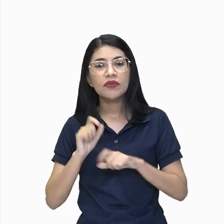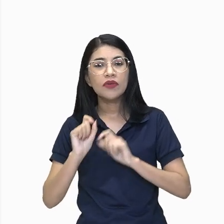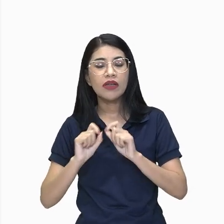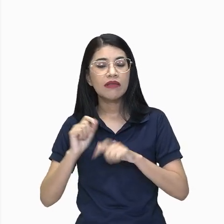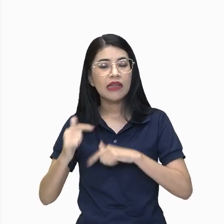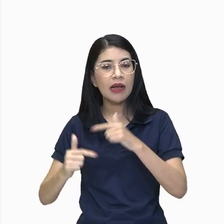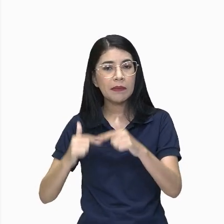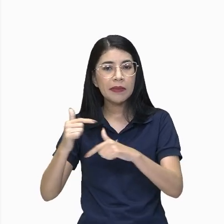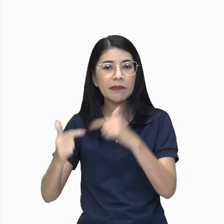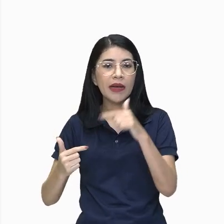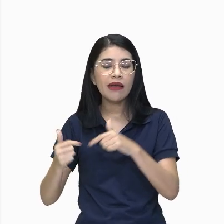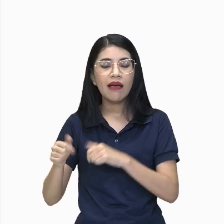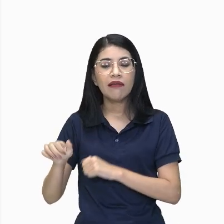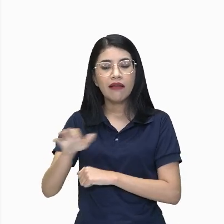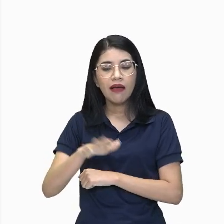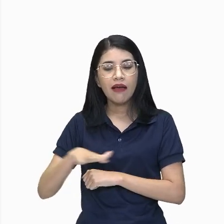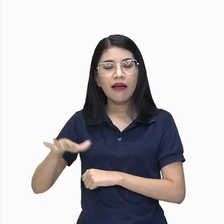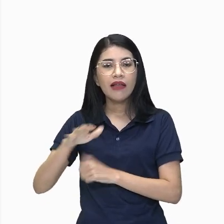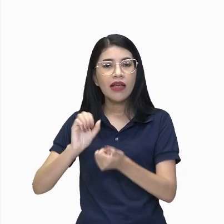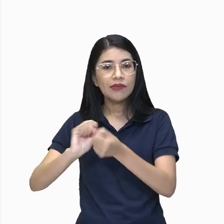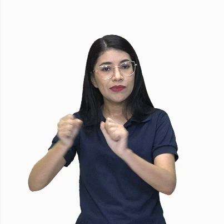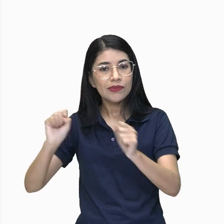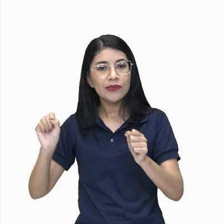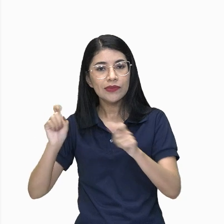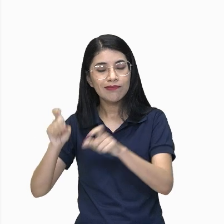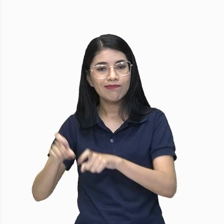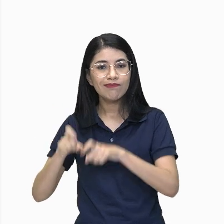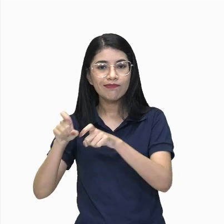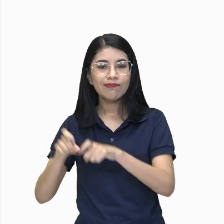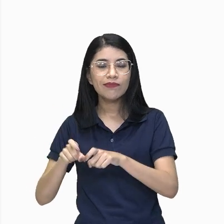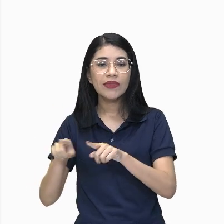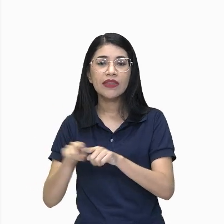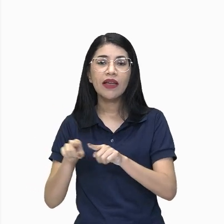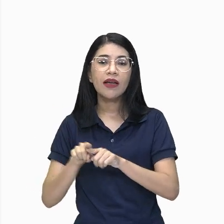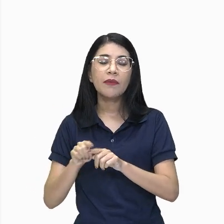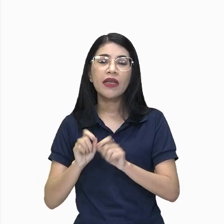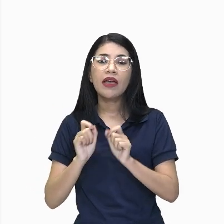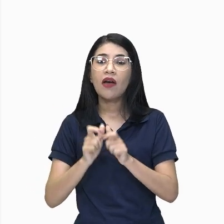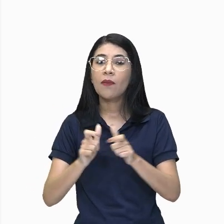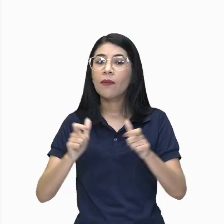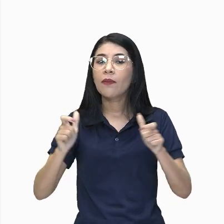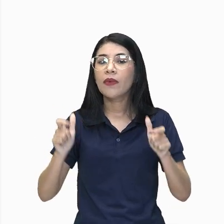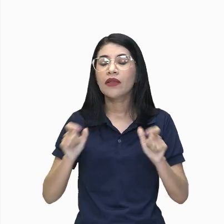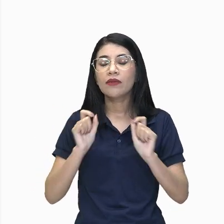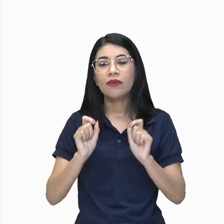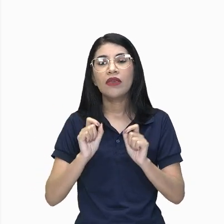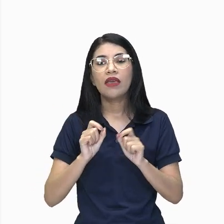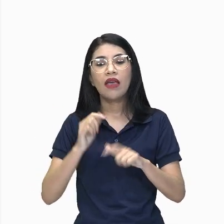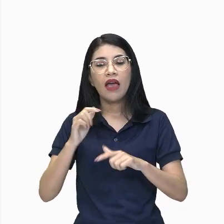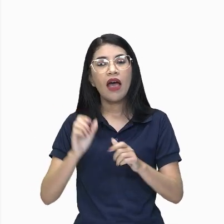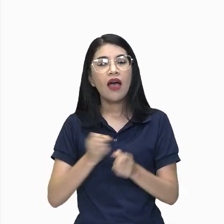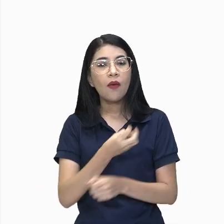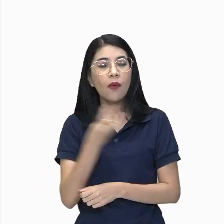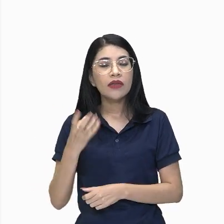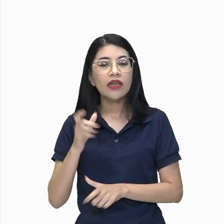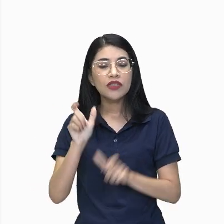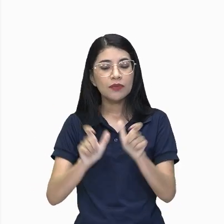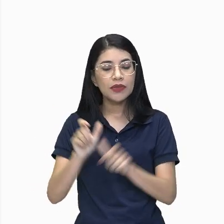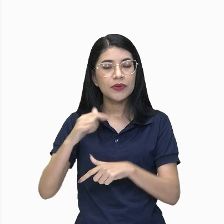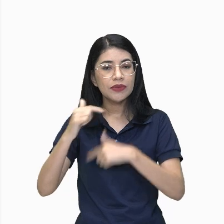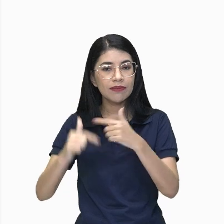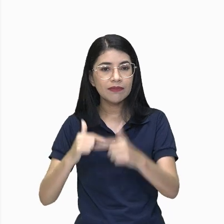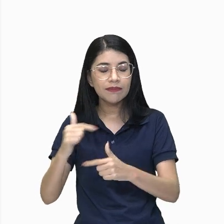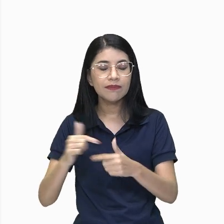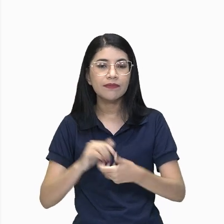empregados nas grandes propriedades rurais, aumentando assim a disponibilidade de mão de obra. Muitas